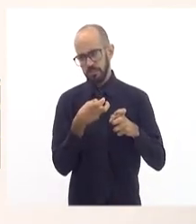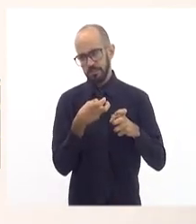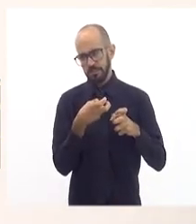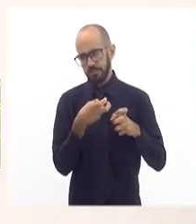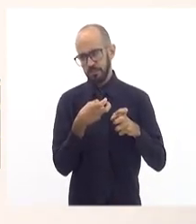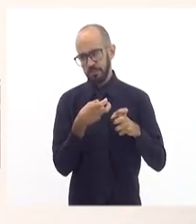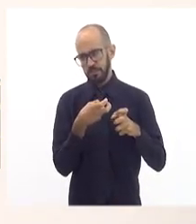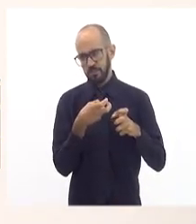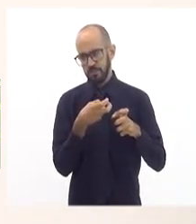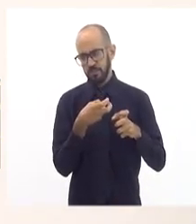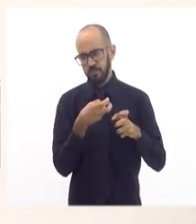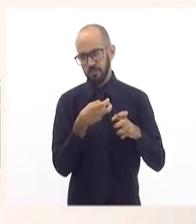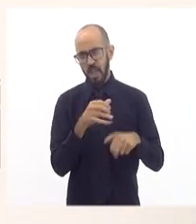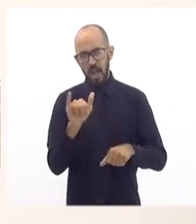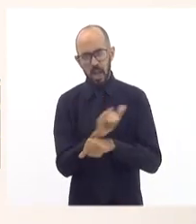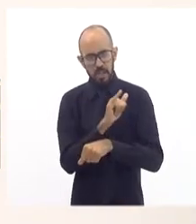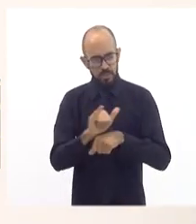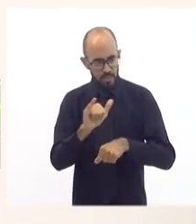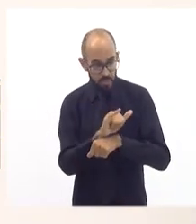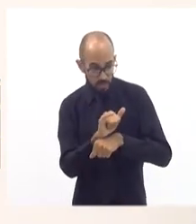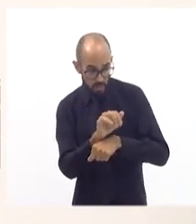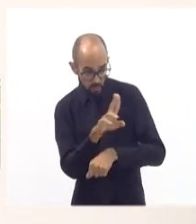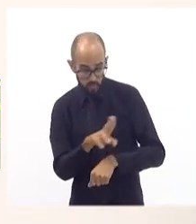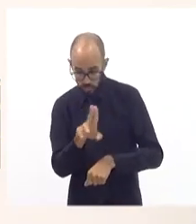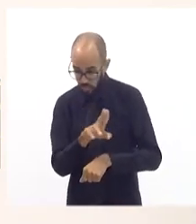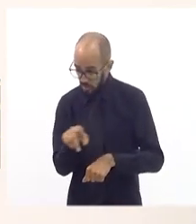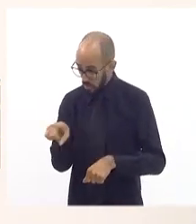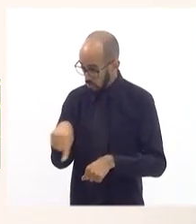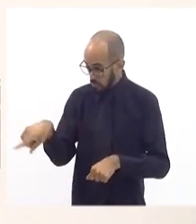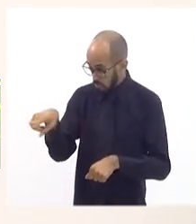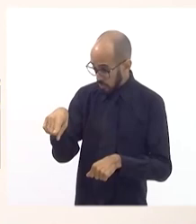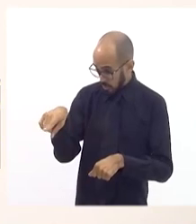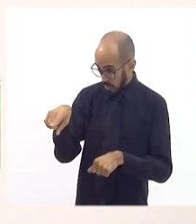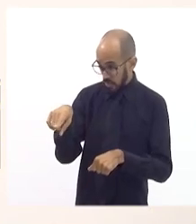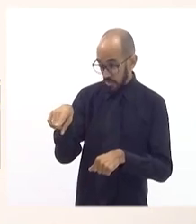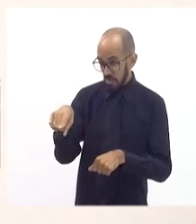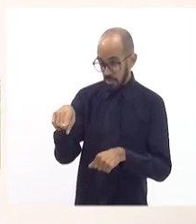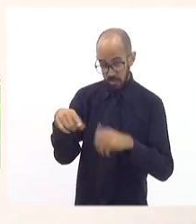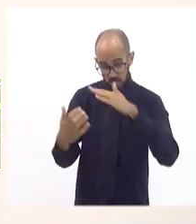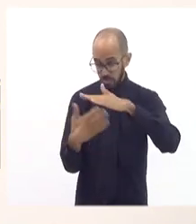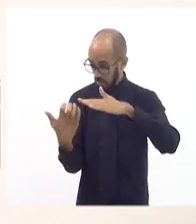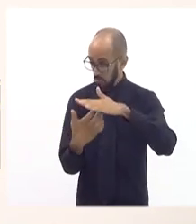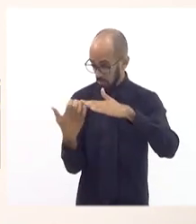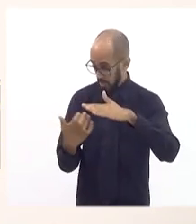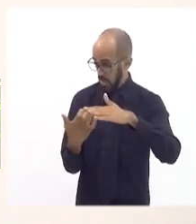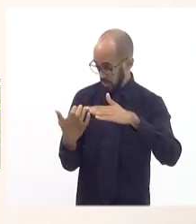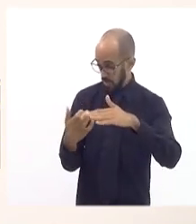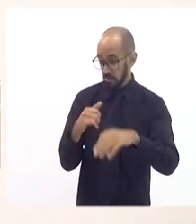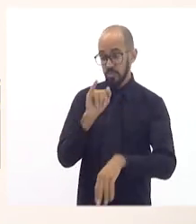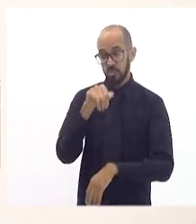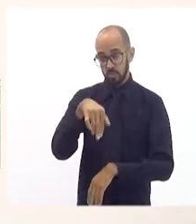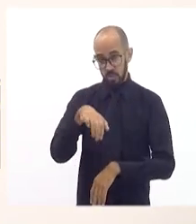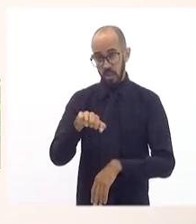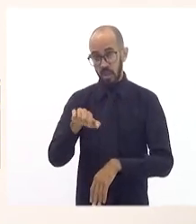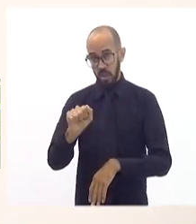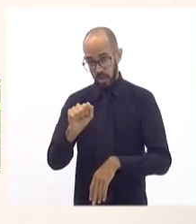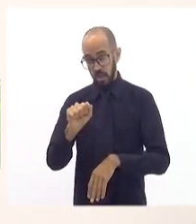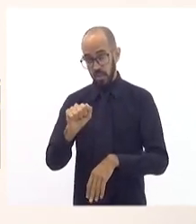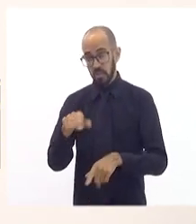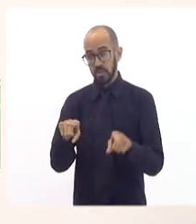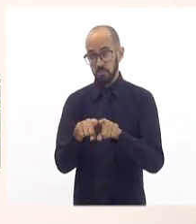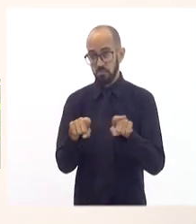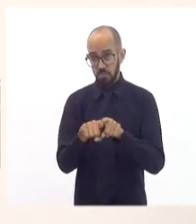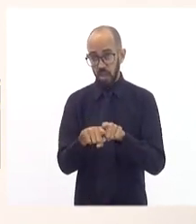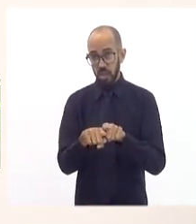o mecanismo utilizado por vocês vocês como empresa odinéia de